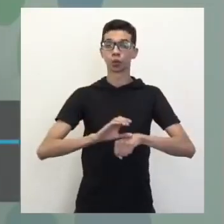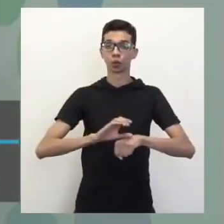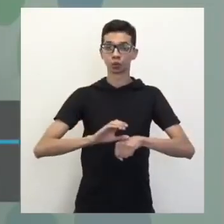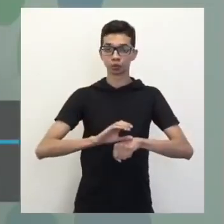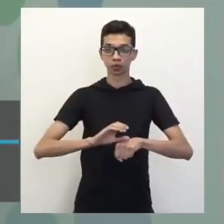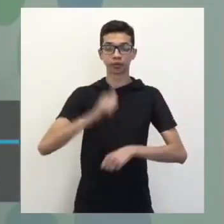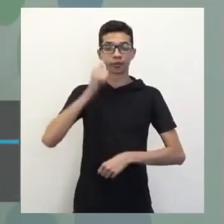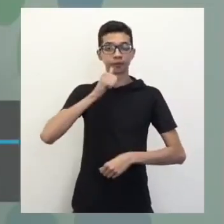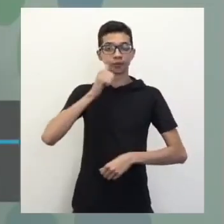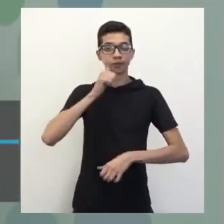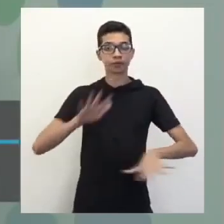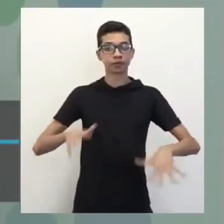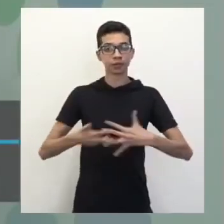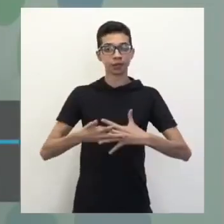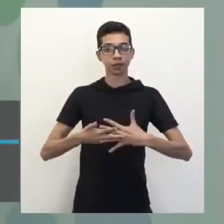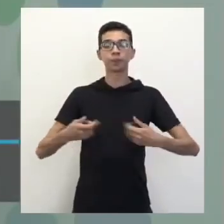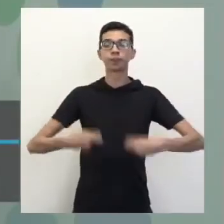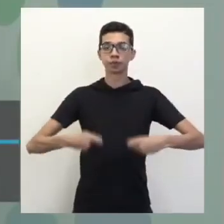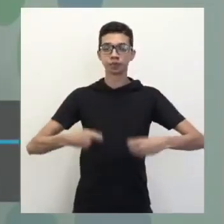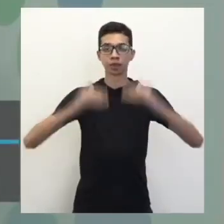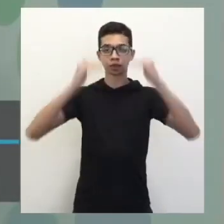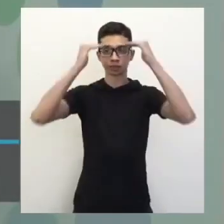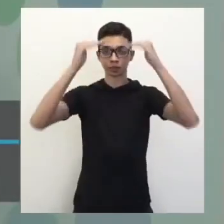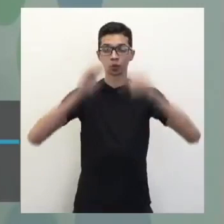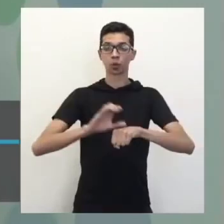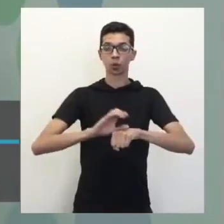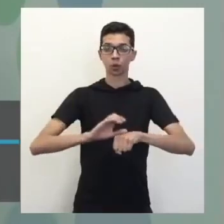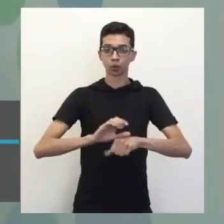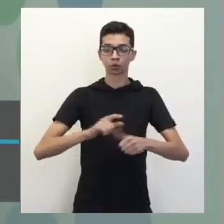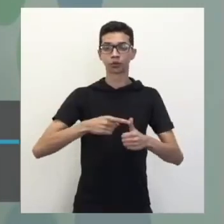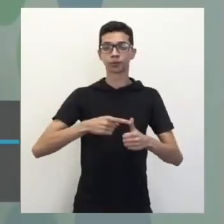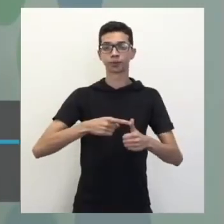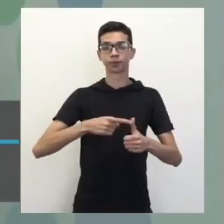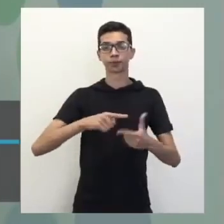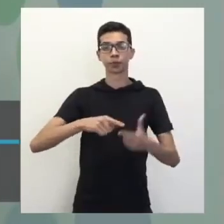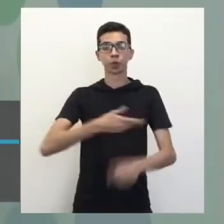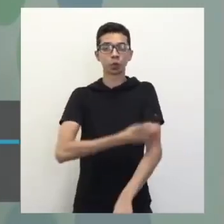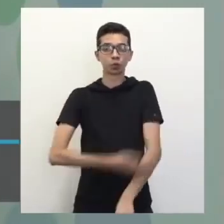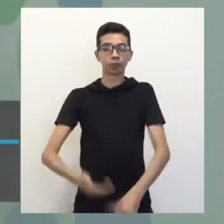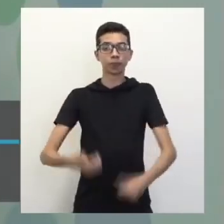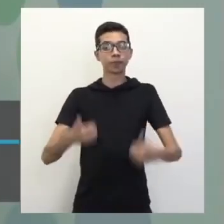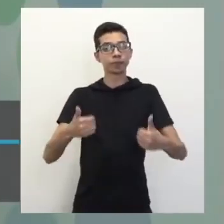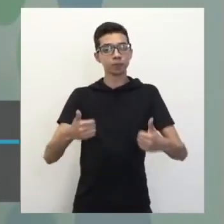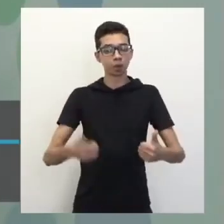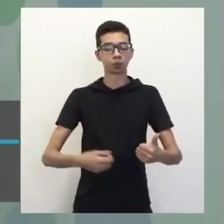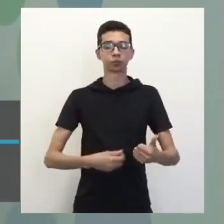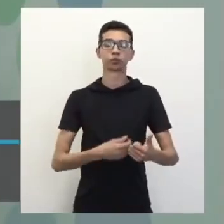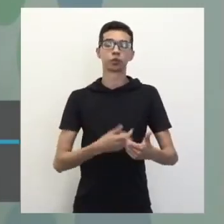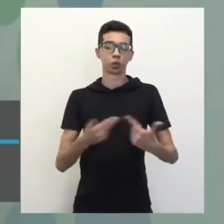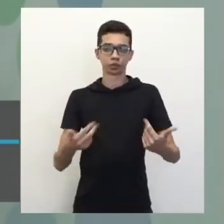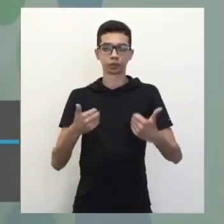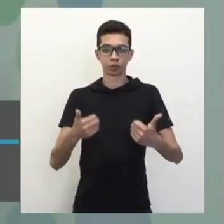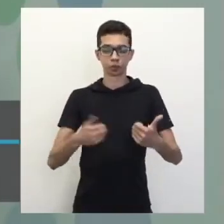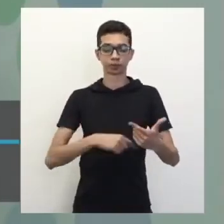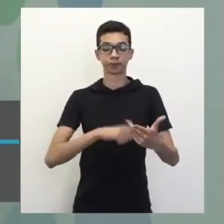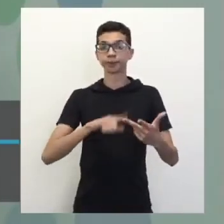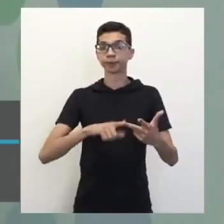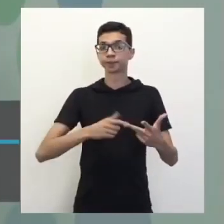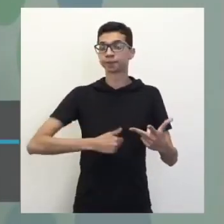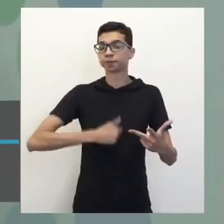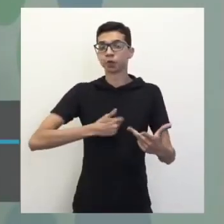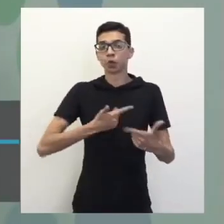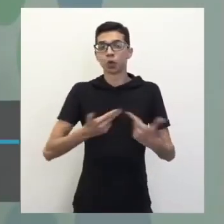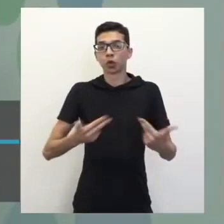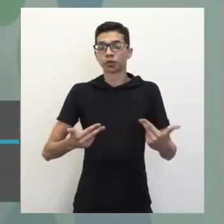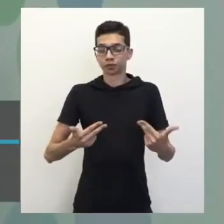devem respeitar a Constituição, devem respeitar os bons costumes, devem respeitar o bem-estar geral.